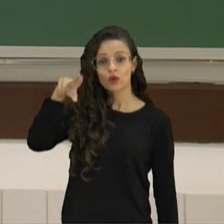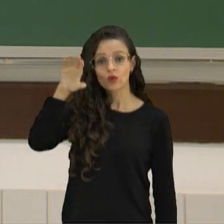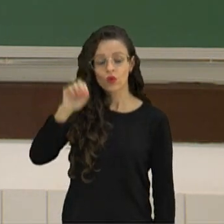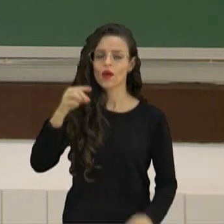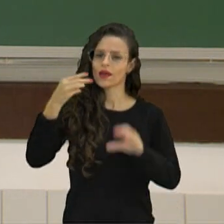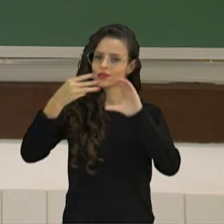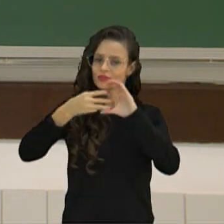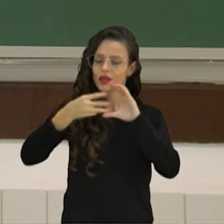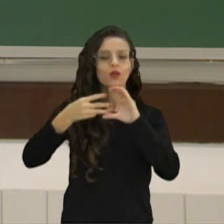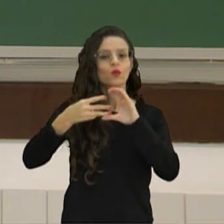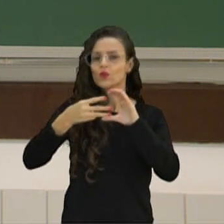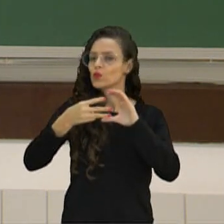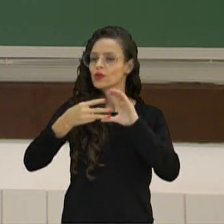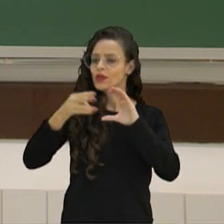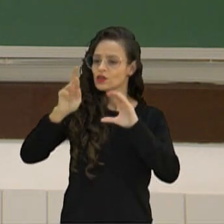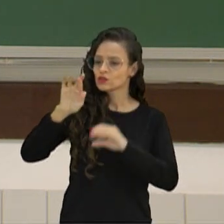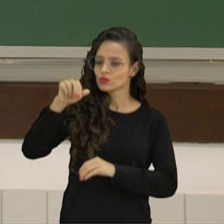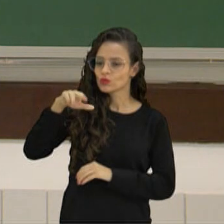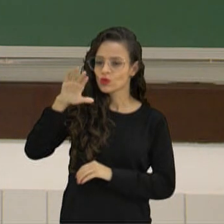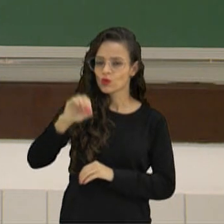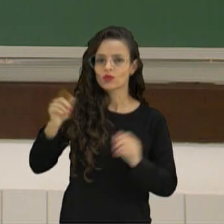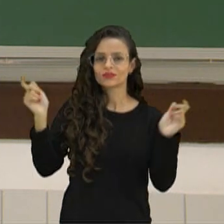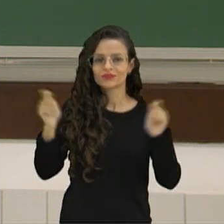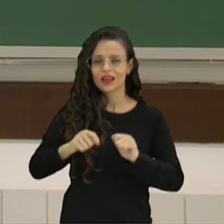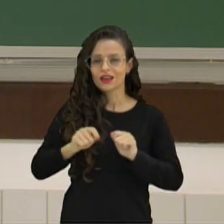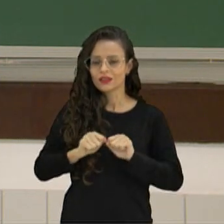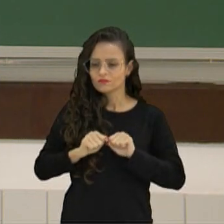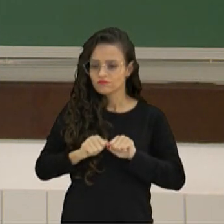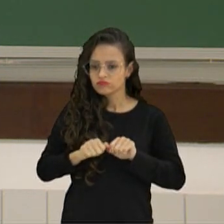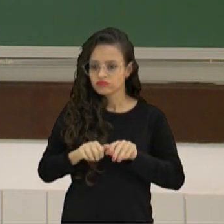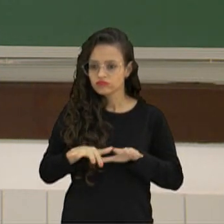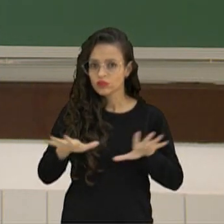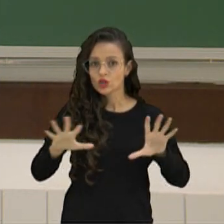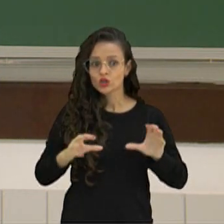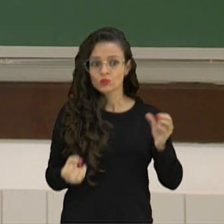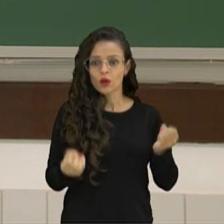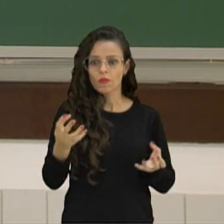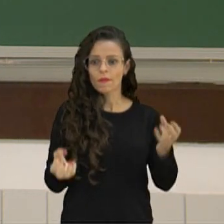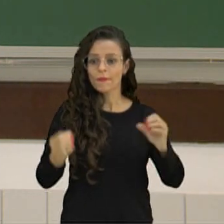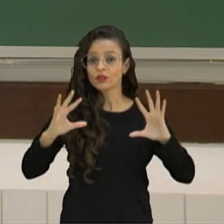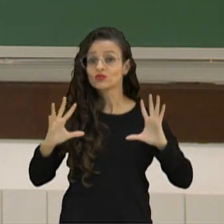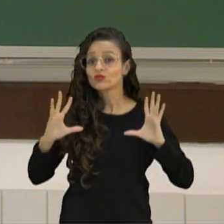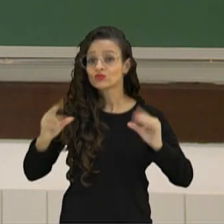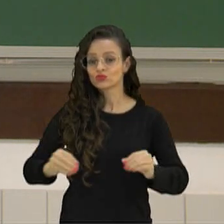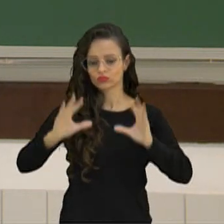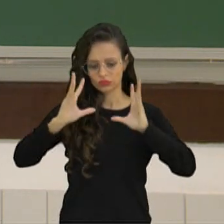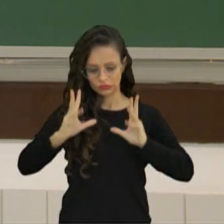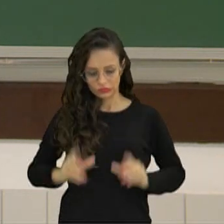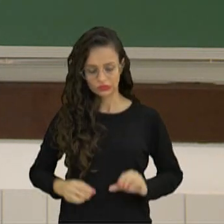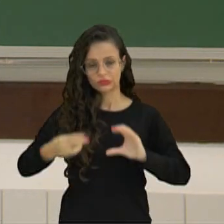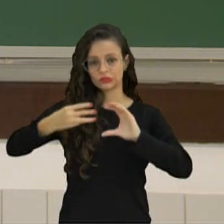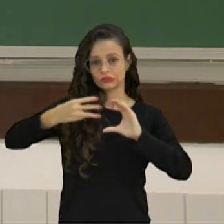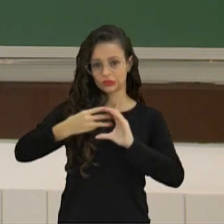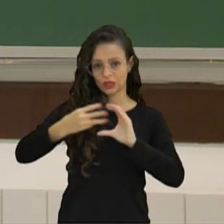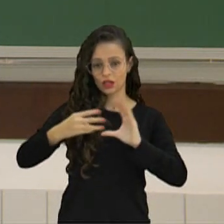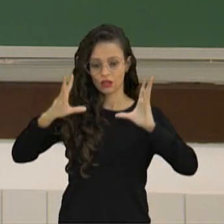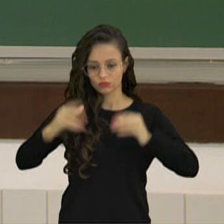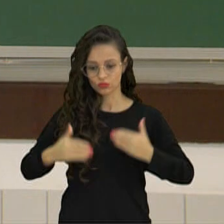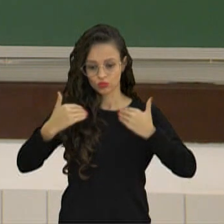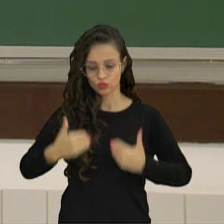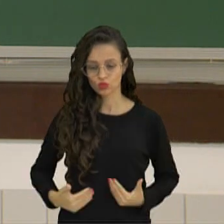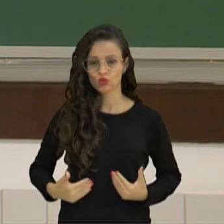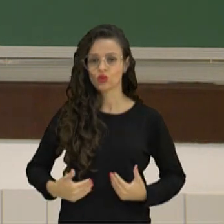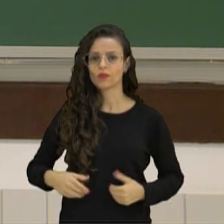têm a capacidade de gerar todas as células do nosso corpo. Essas células, as tronco embrionárias, elas vão